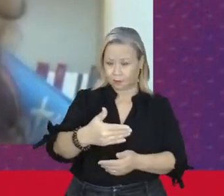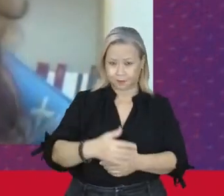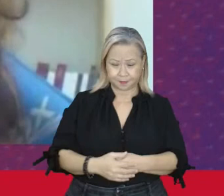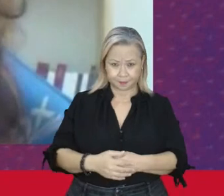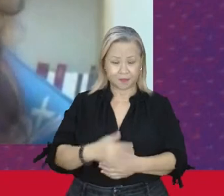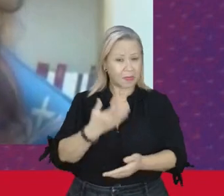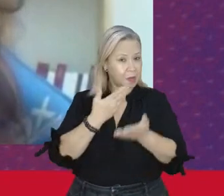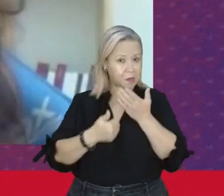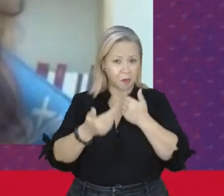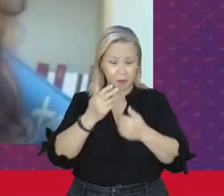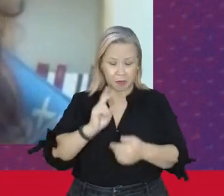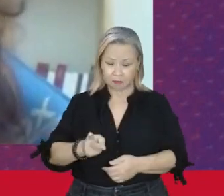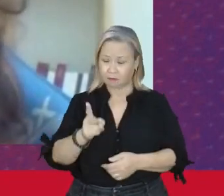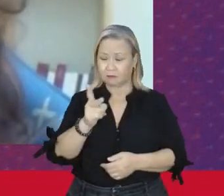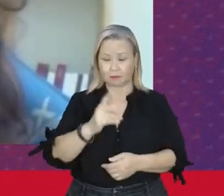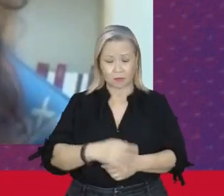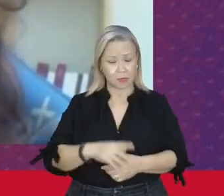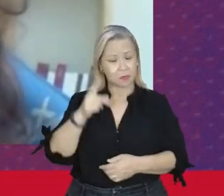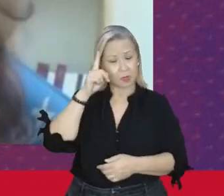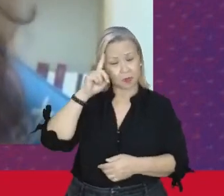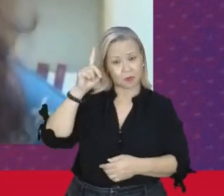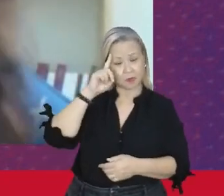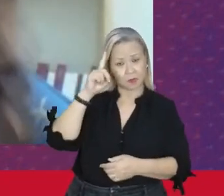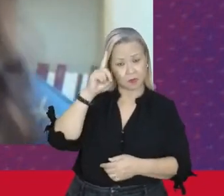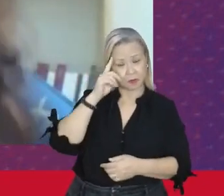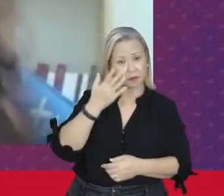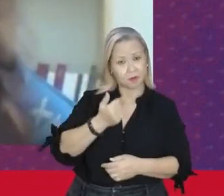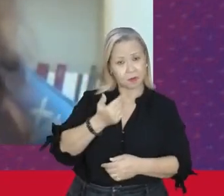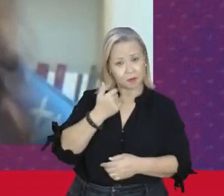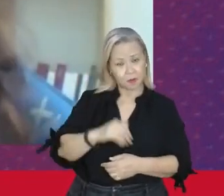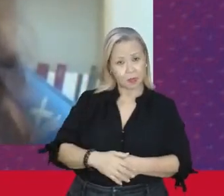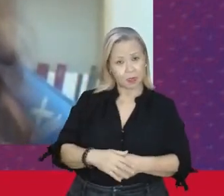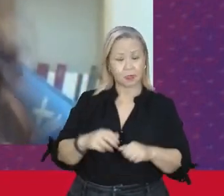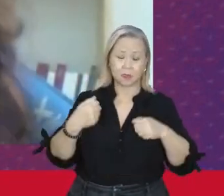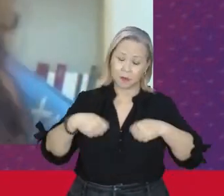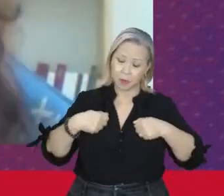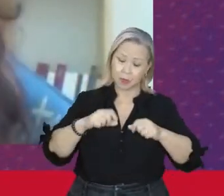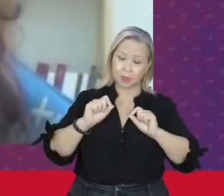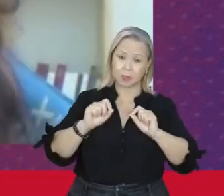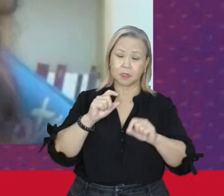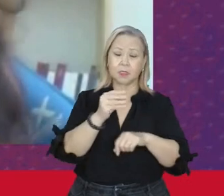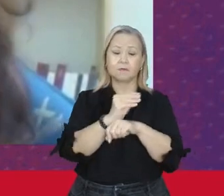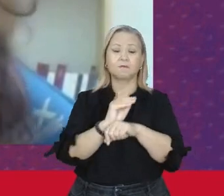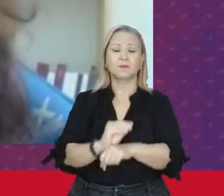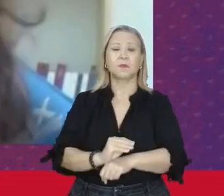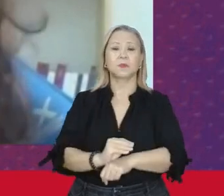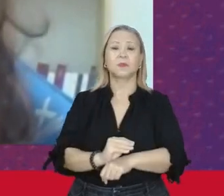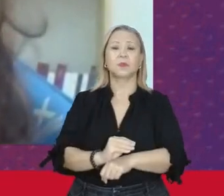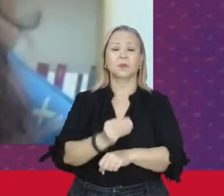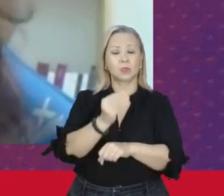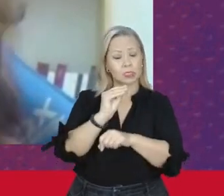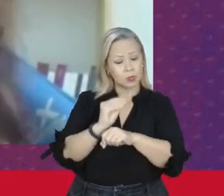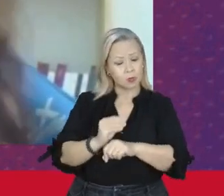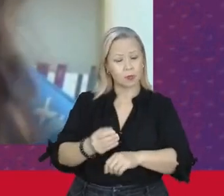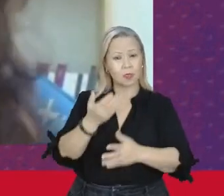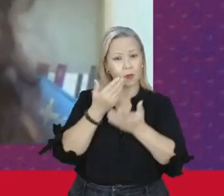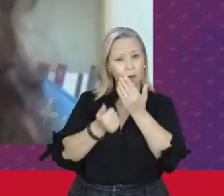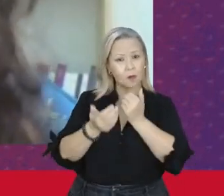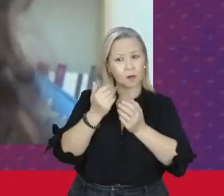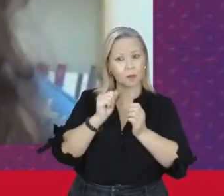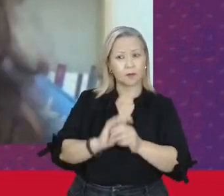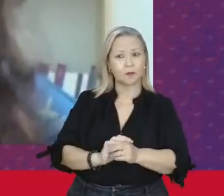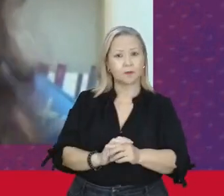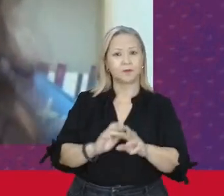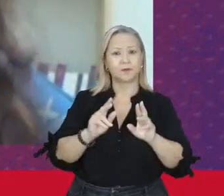Né? Então, a alimentação, ela precisa ter esse cuidado, a gente precisa ter esse cuidado, né, de como a gente